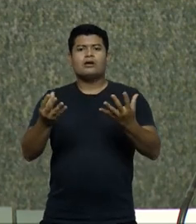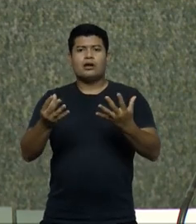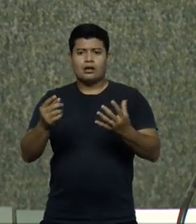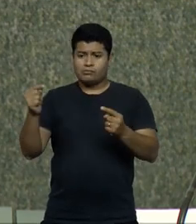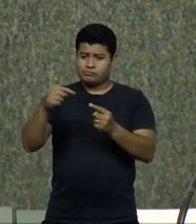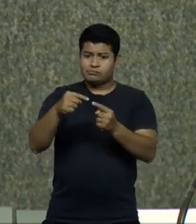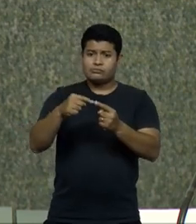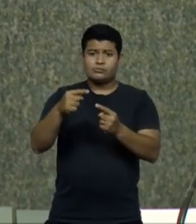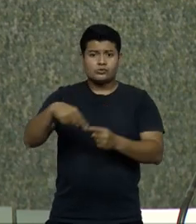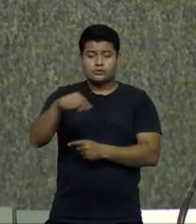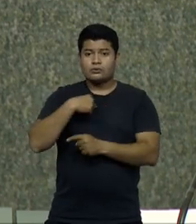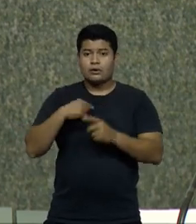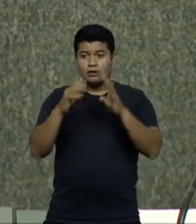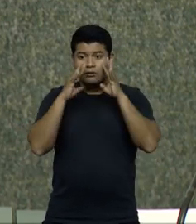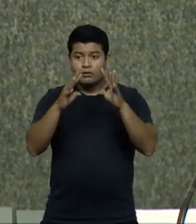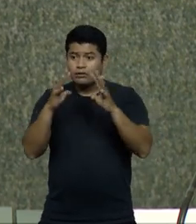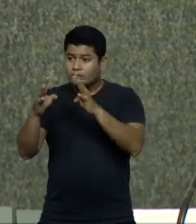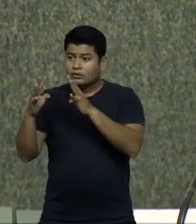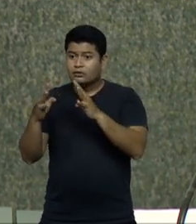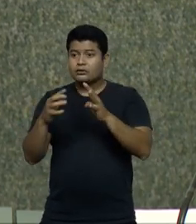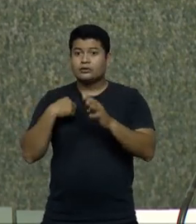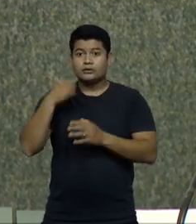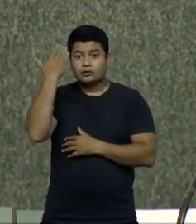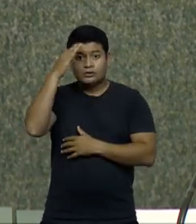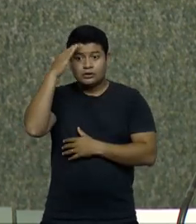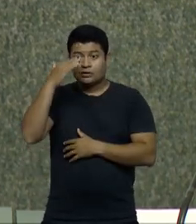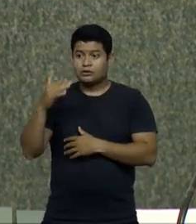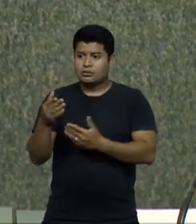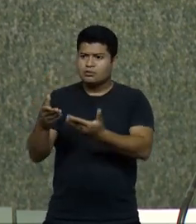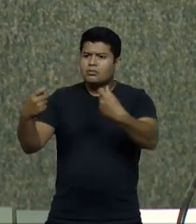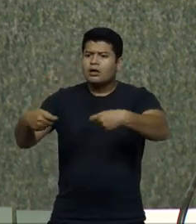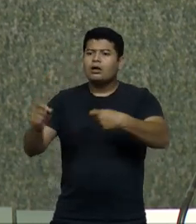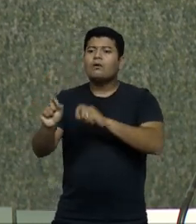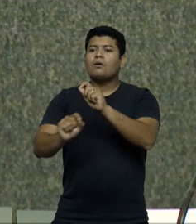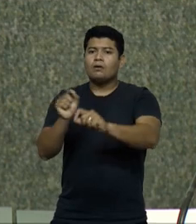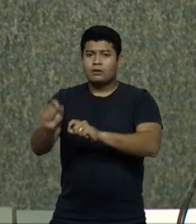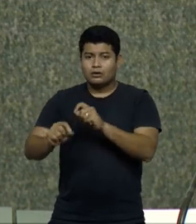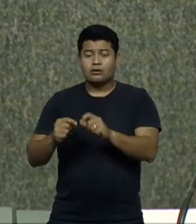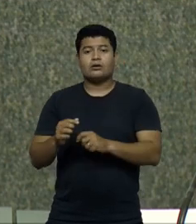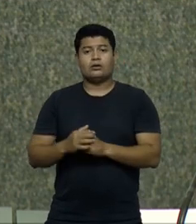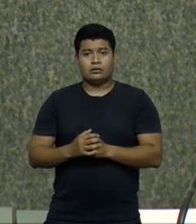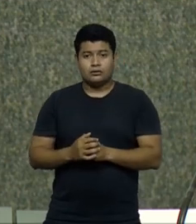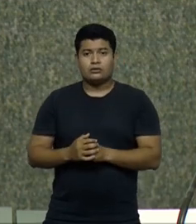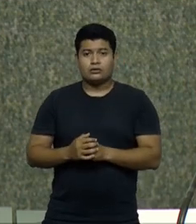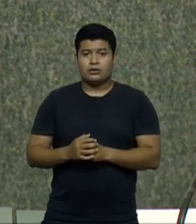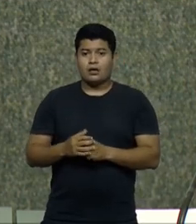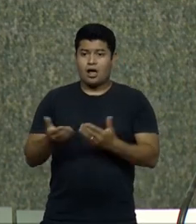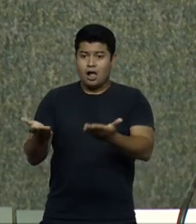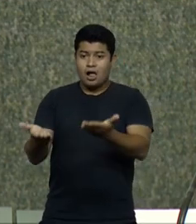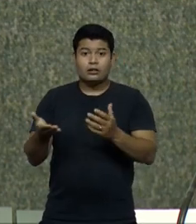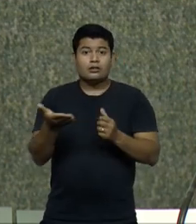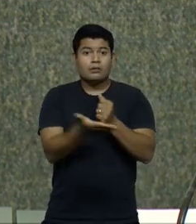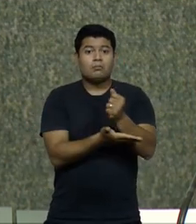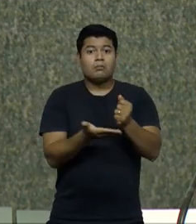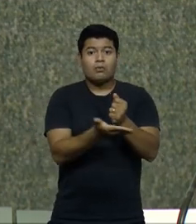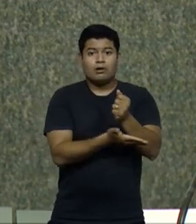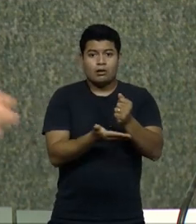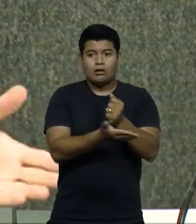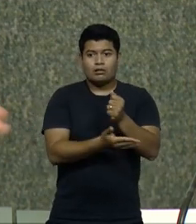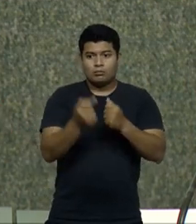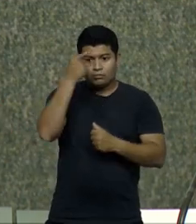sentir o que está surgindo da base das necessidades da realidade concreta do chão-de-fábrica que estava na linha de frente